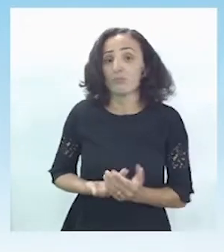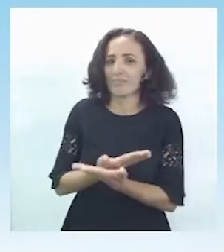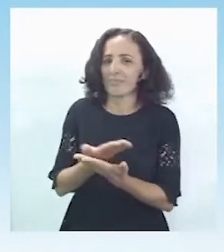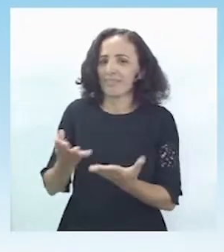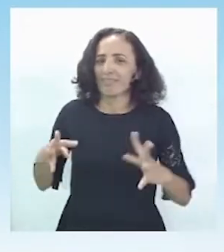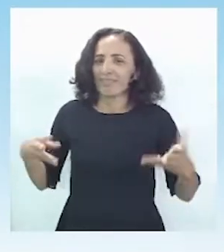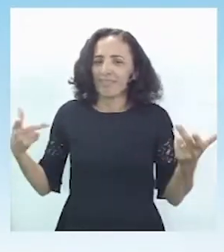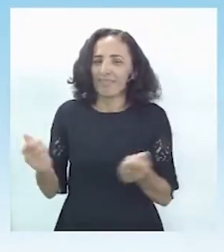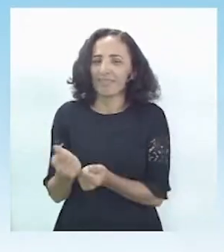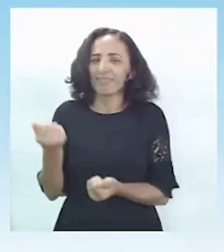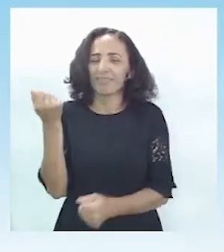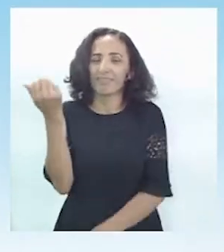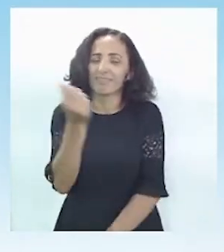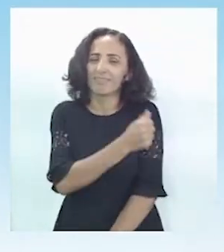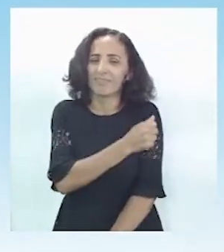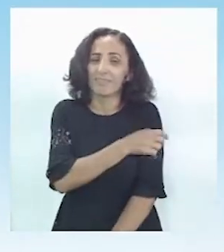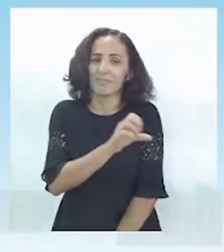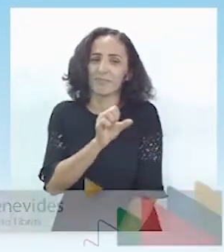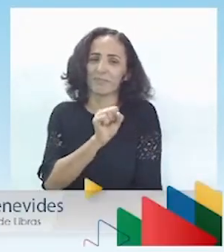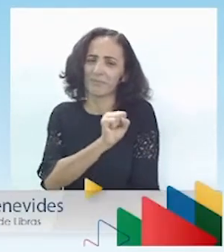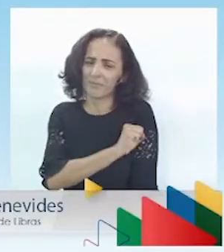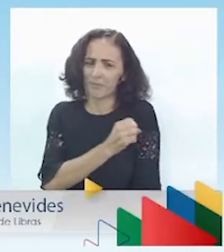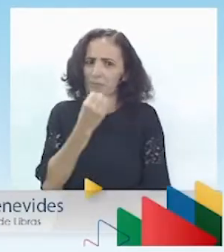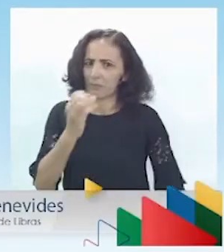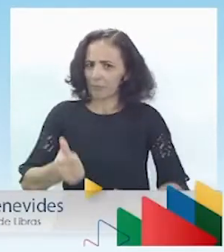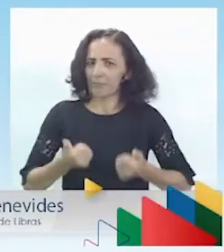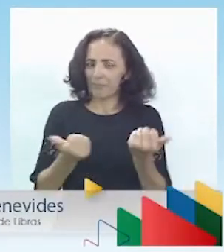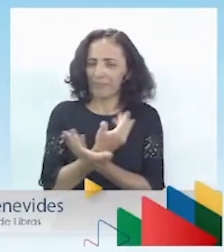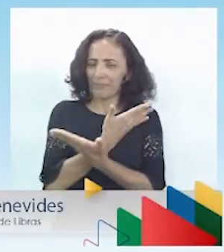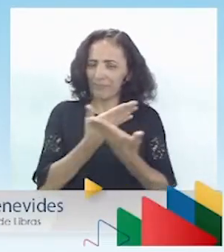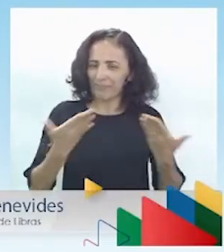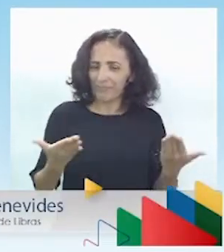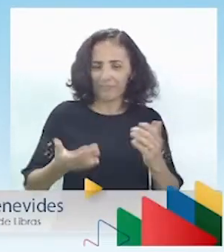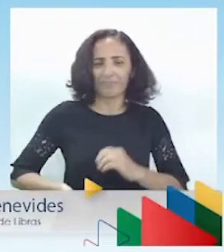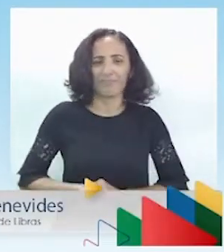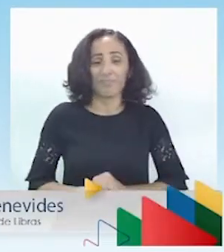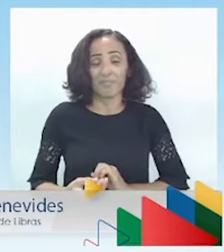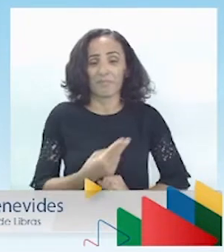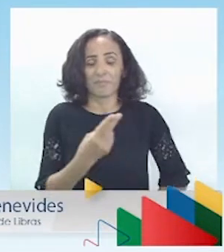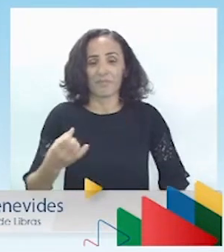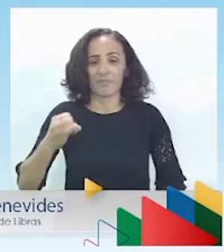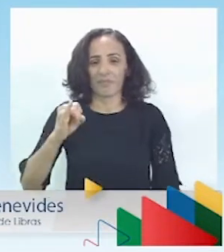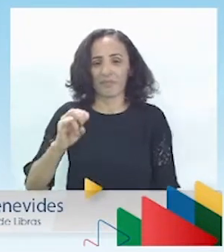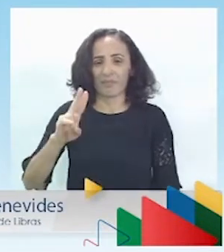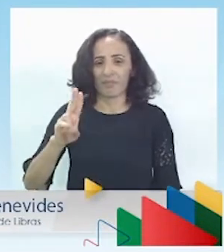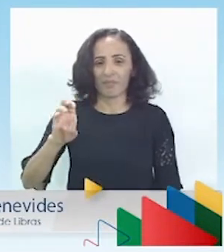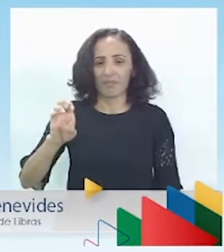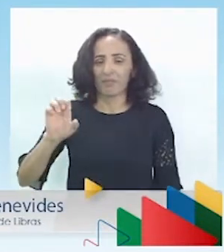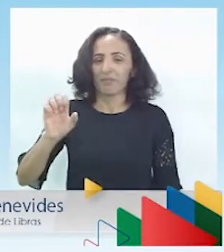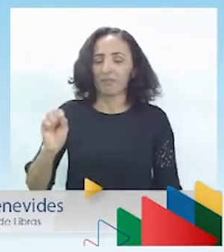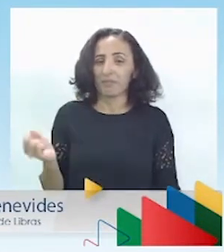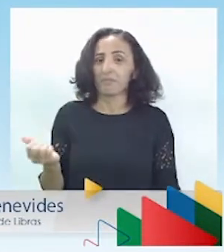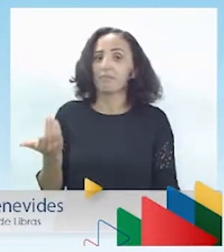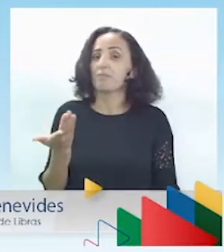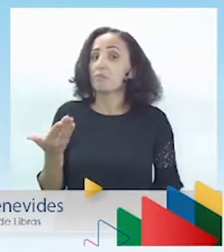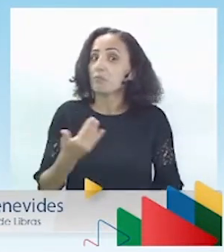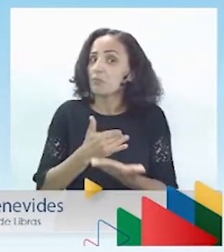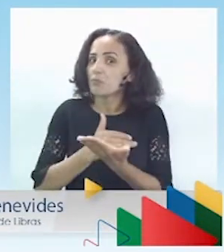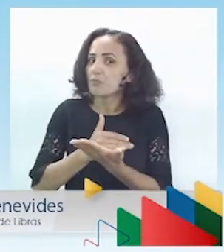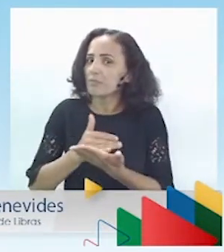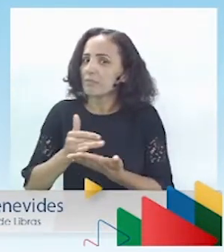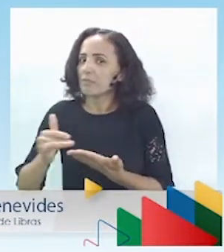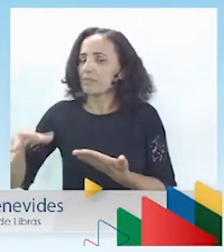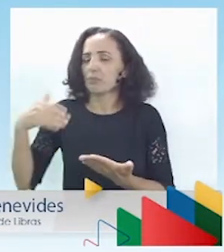E aí, galerinha do oitavo ano, tudo bem com vocês? Meu nome é Ibis Fernando e hoje nós iremos